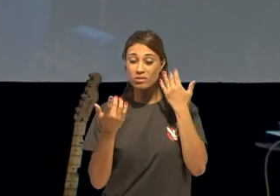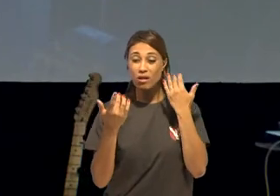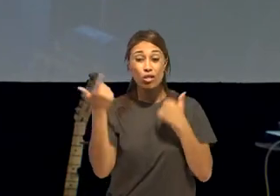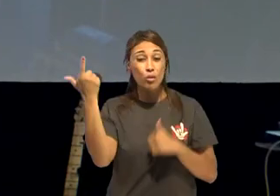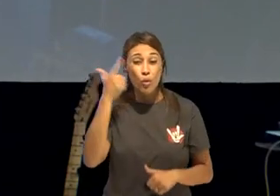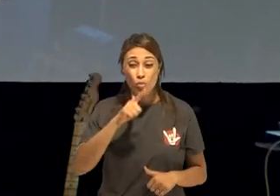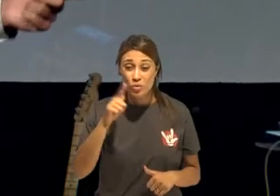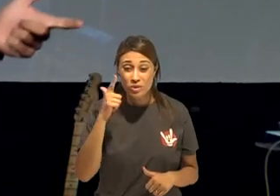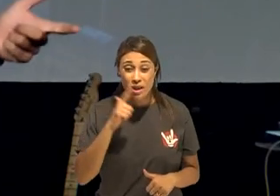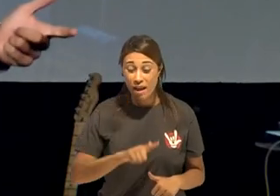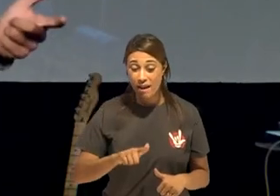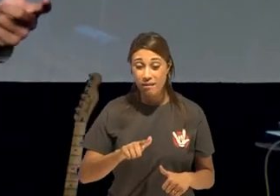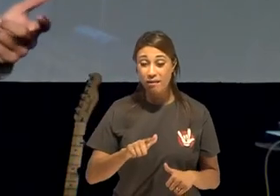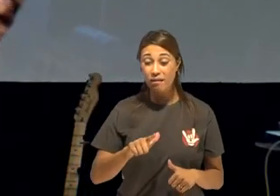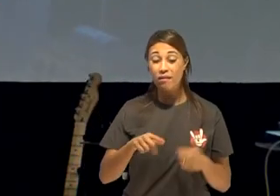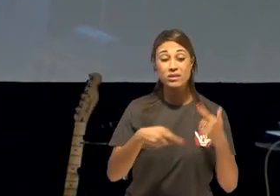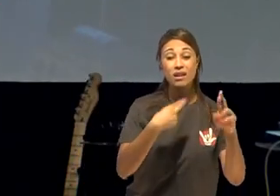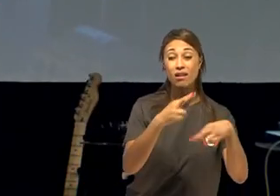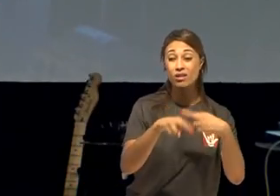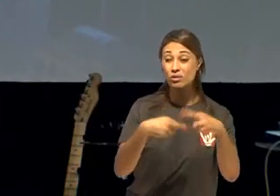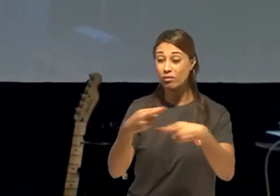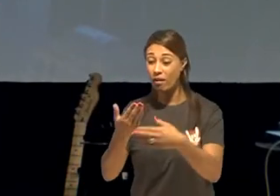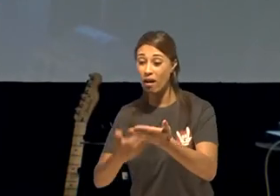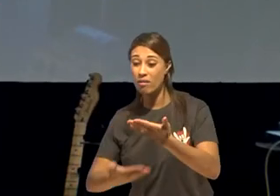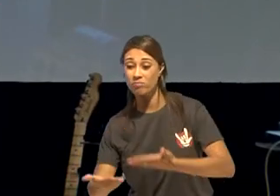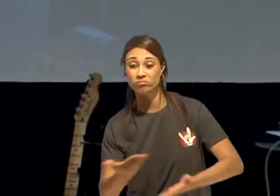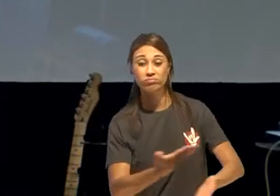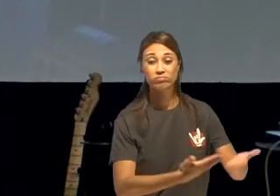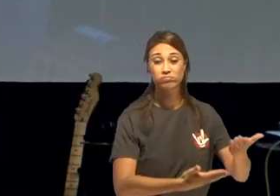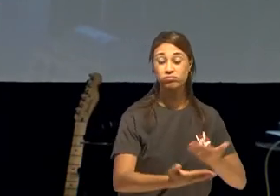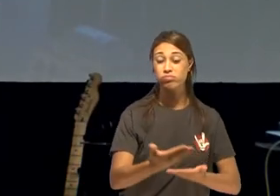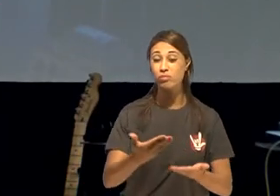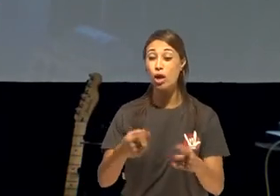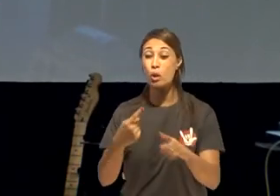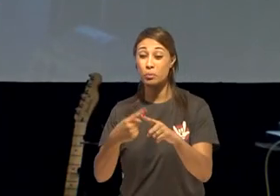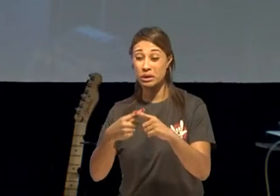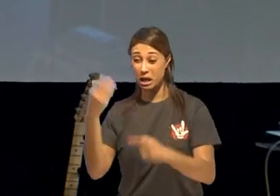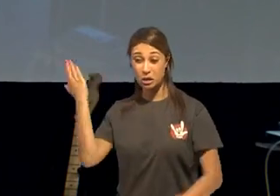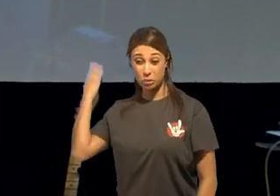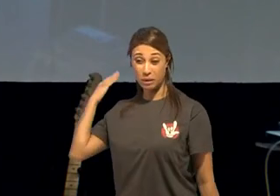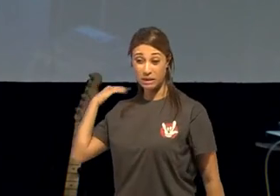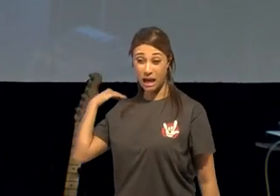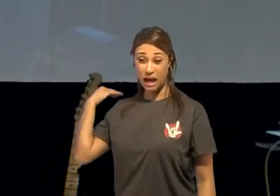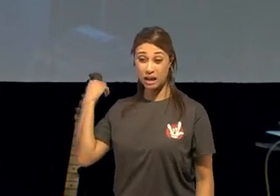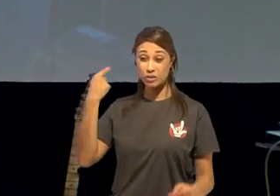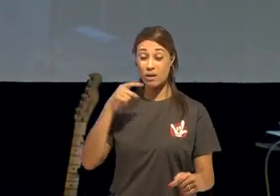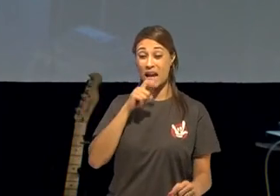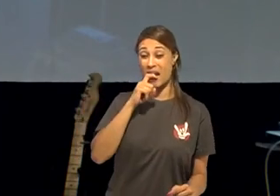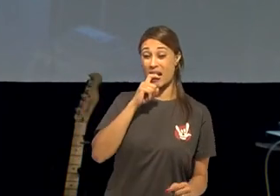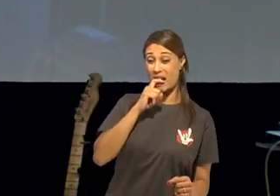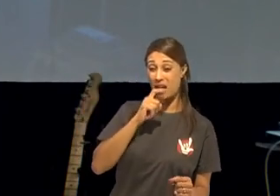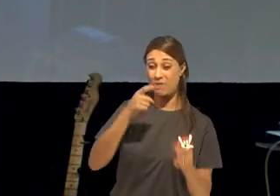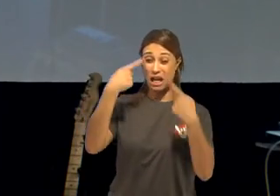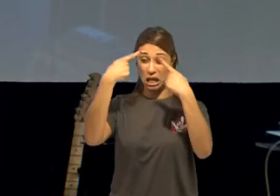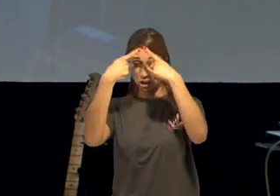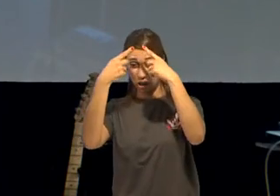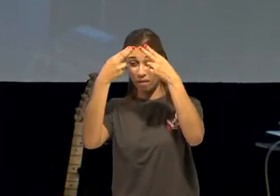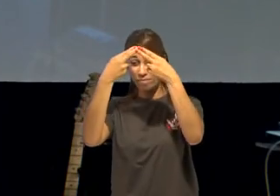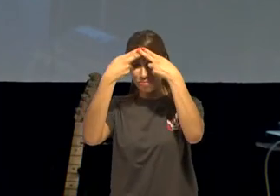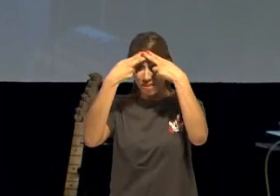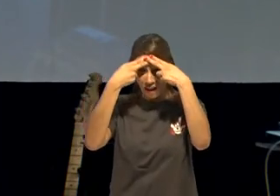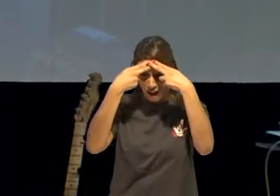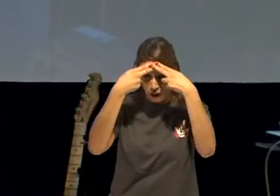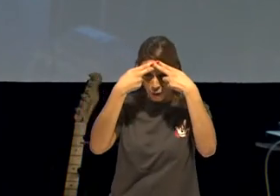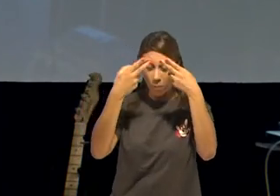por causa das suas cargas familiares, por causa da sua rejeição, por causa da sua inveja, por causa da sua comparação,